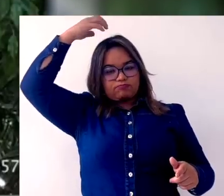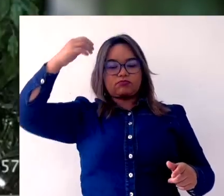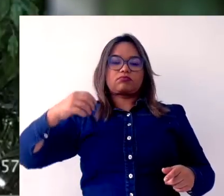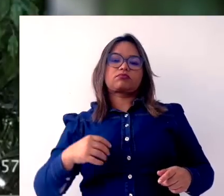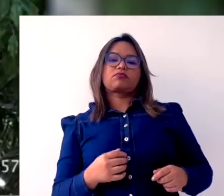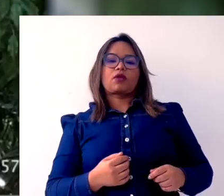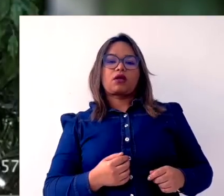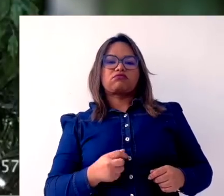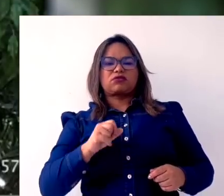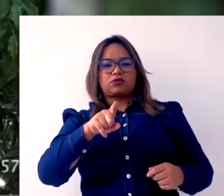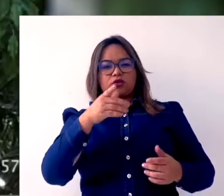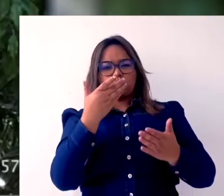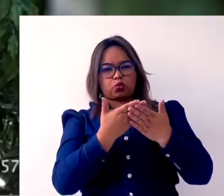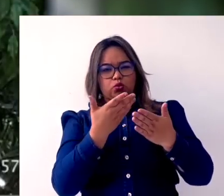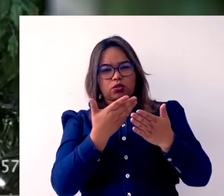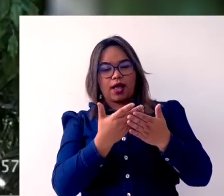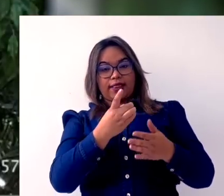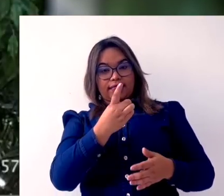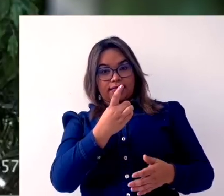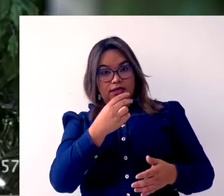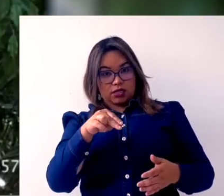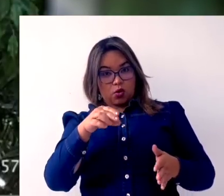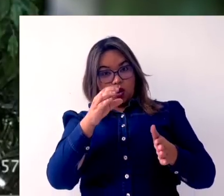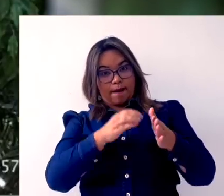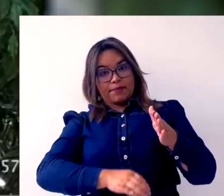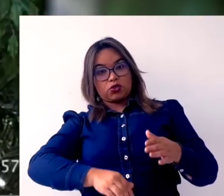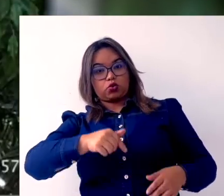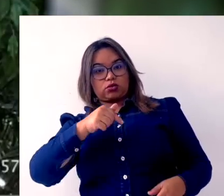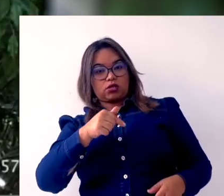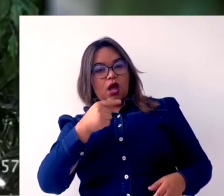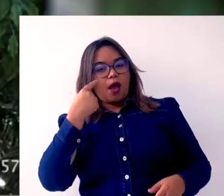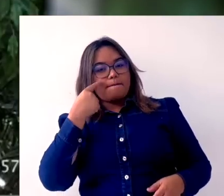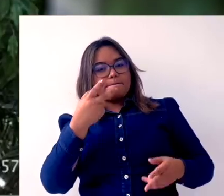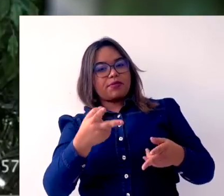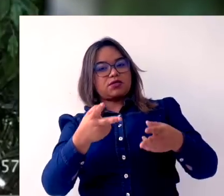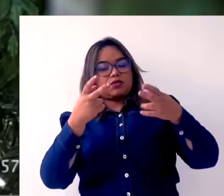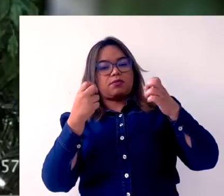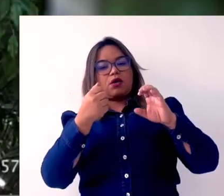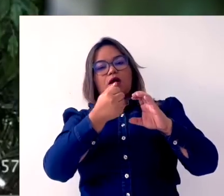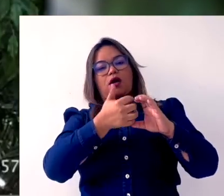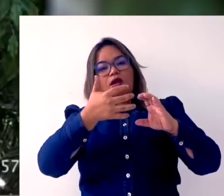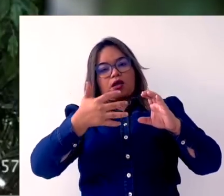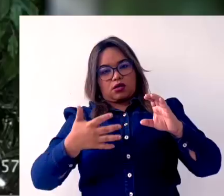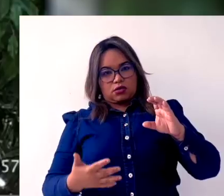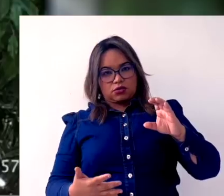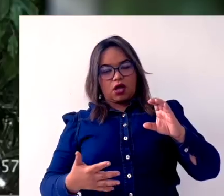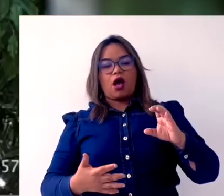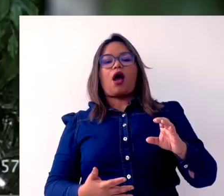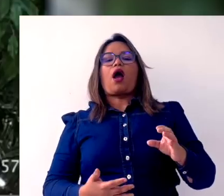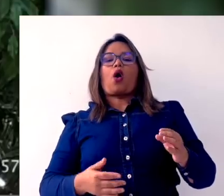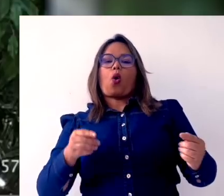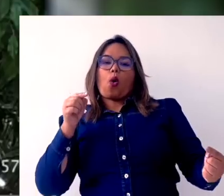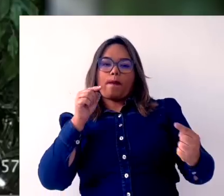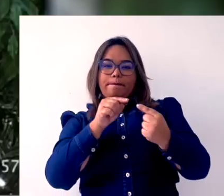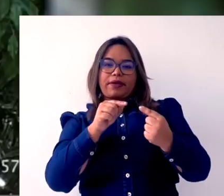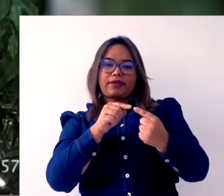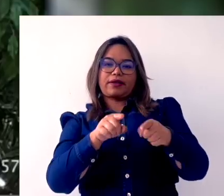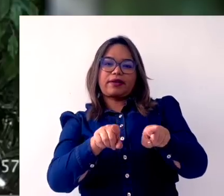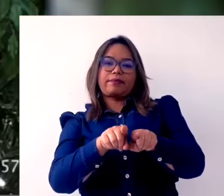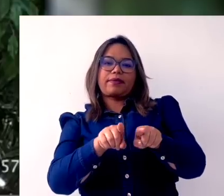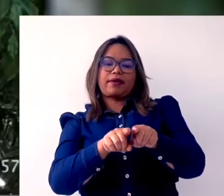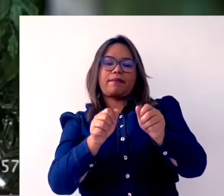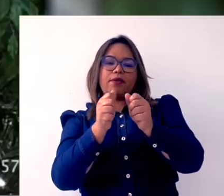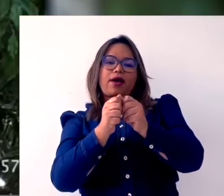Daniel capítulo 7, você perceberá que os atributos dados ali serão retomados uma vez mais em